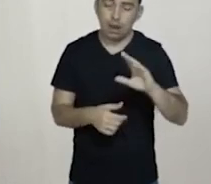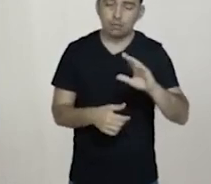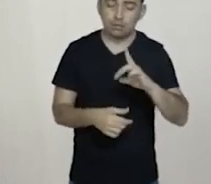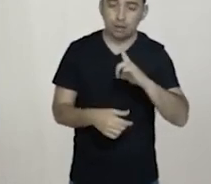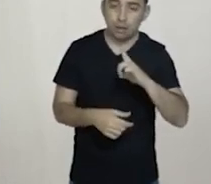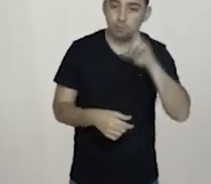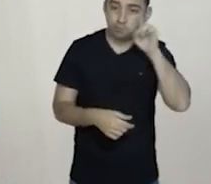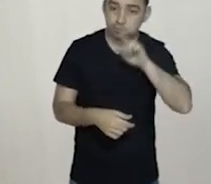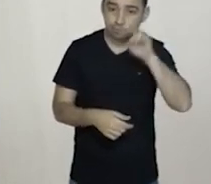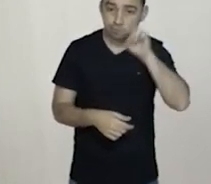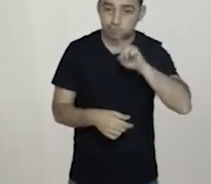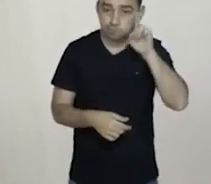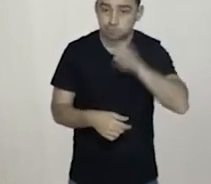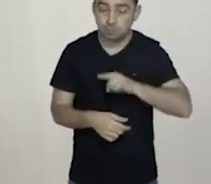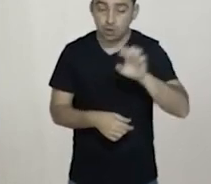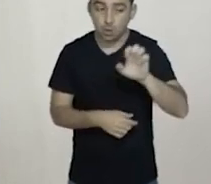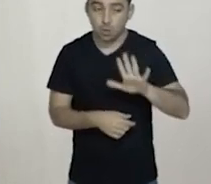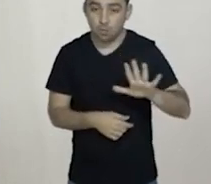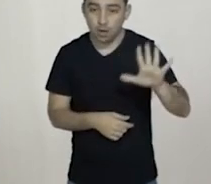europeus